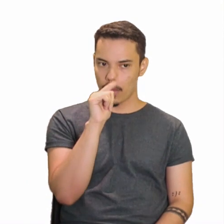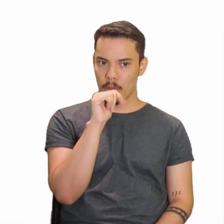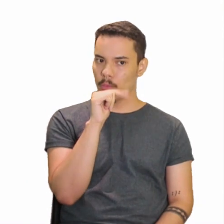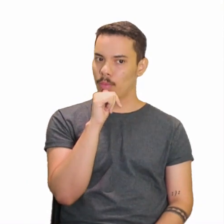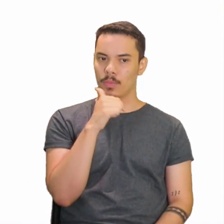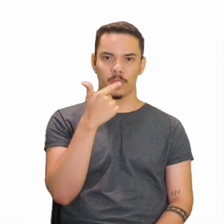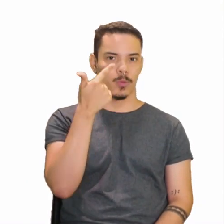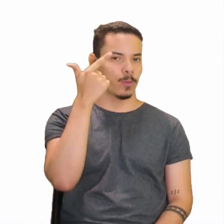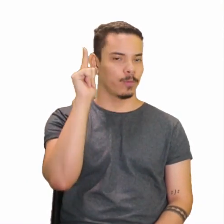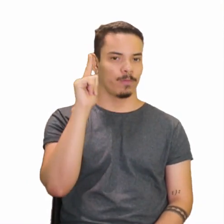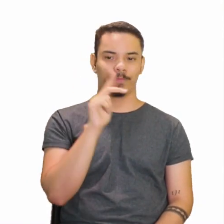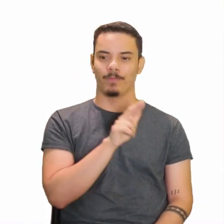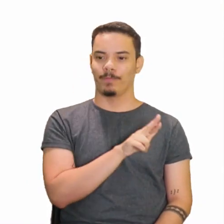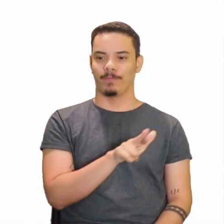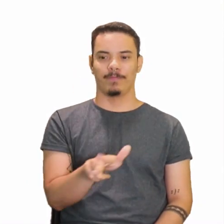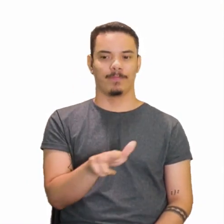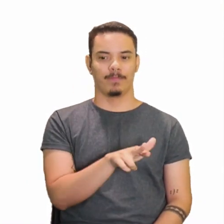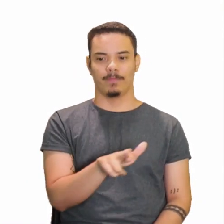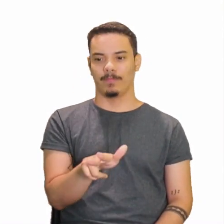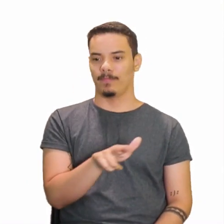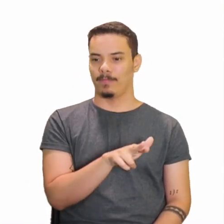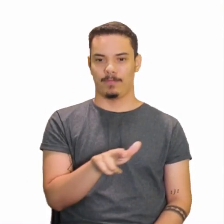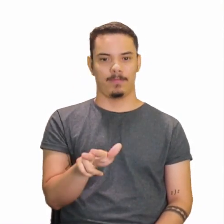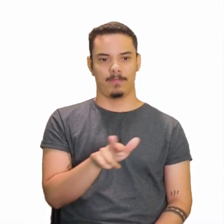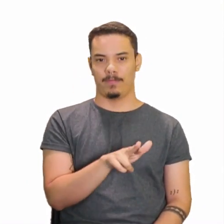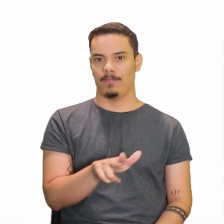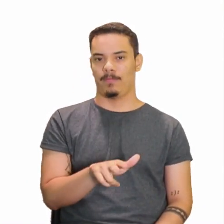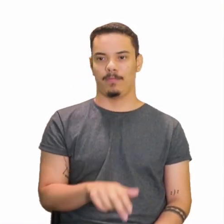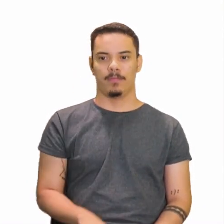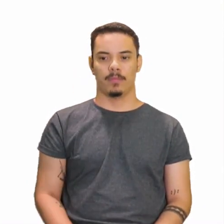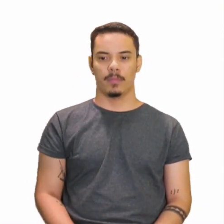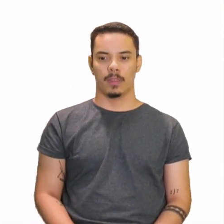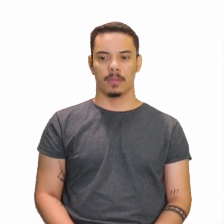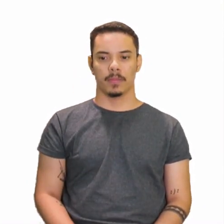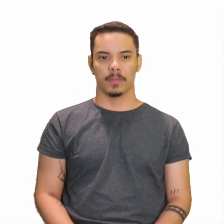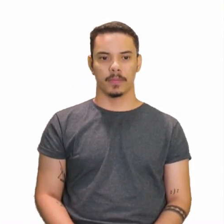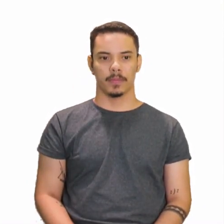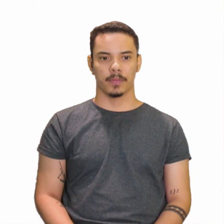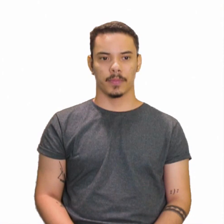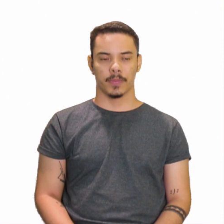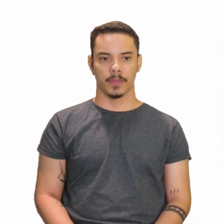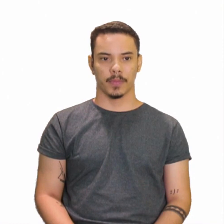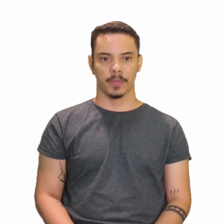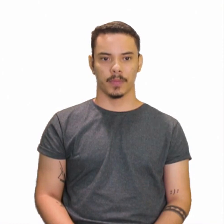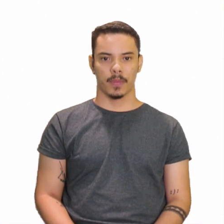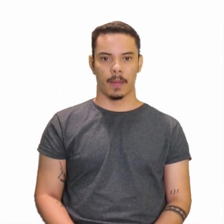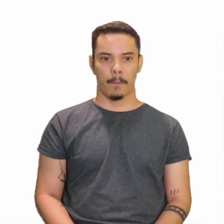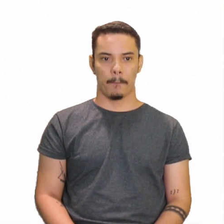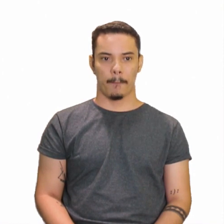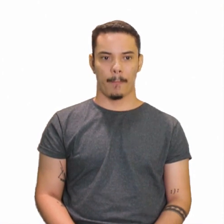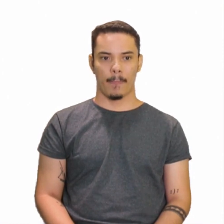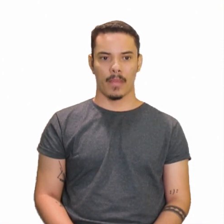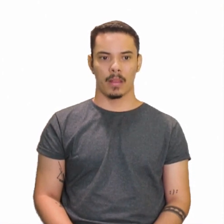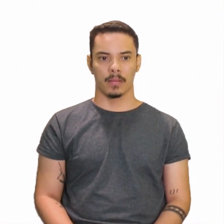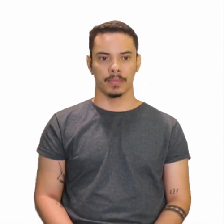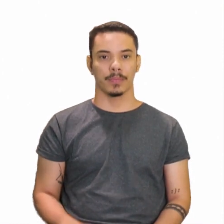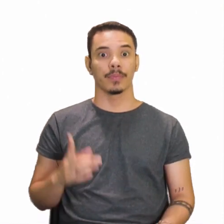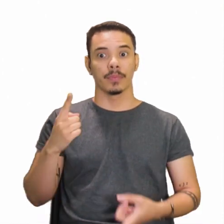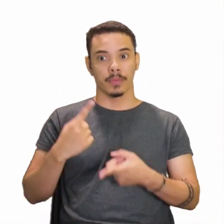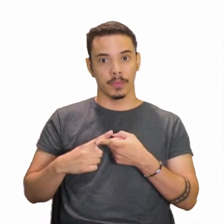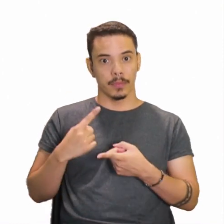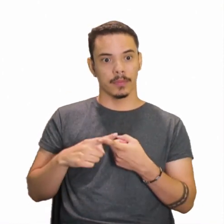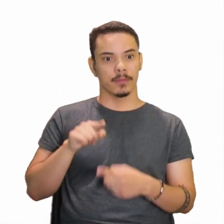agonia e nem sentimento. Não foi nenhuma dessas expressões passada no primeiro quadrinho. E sim,